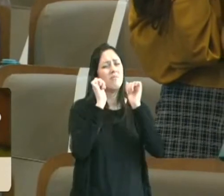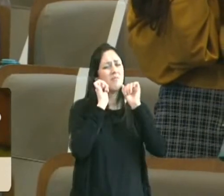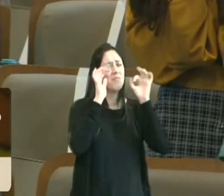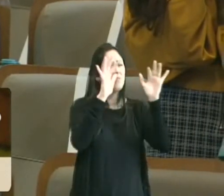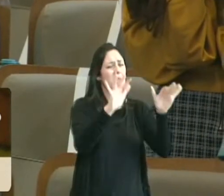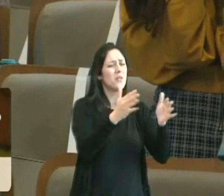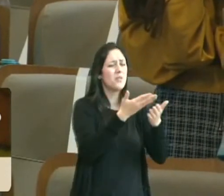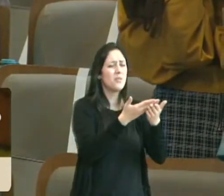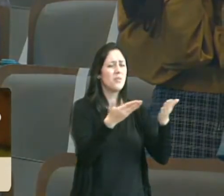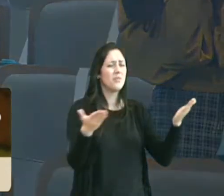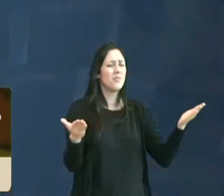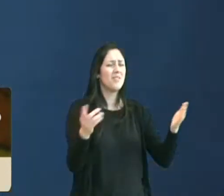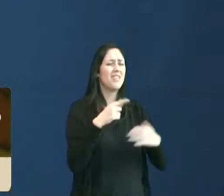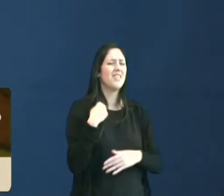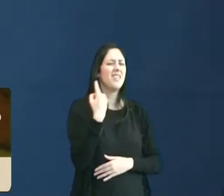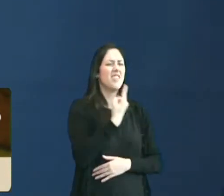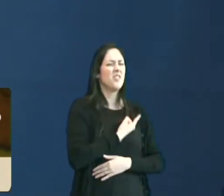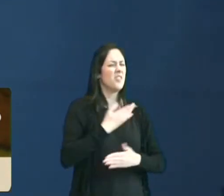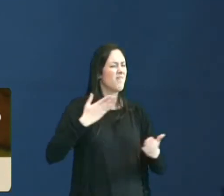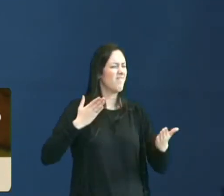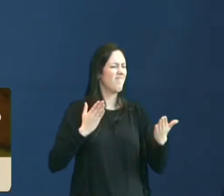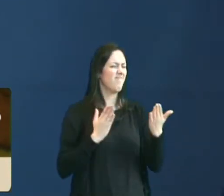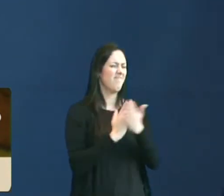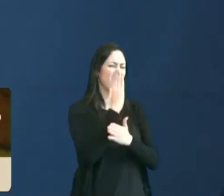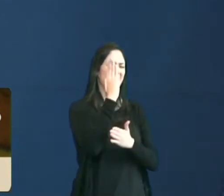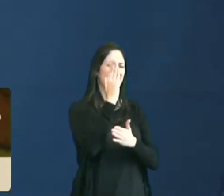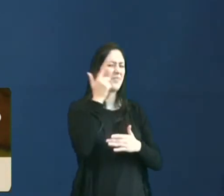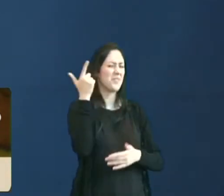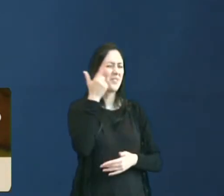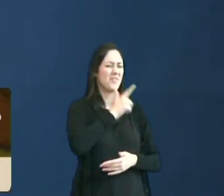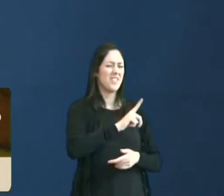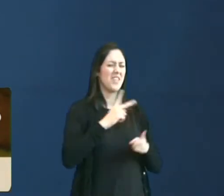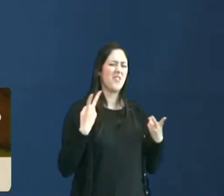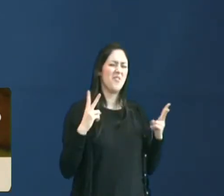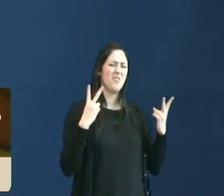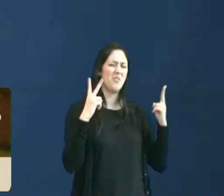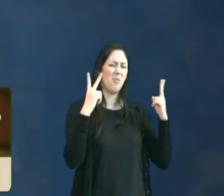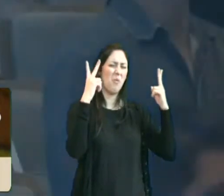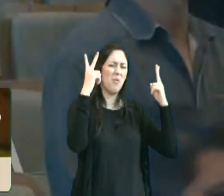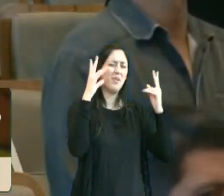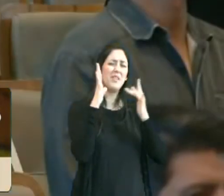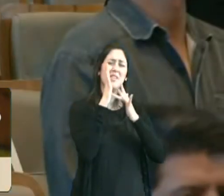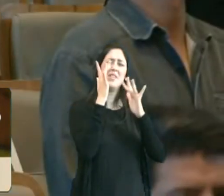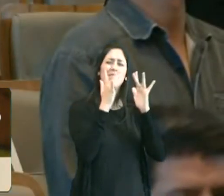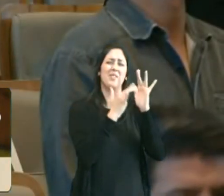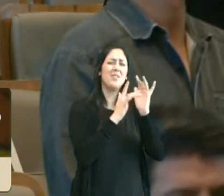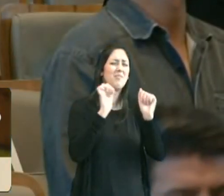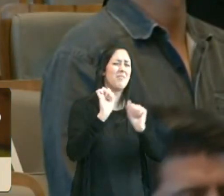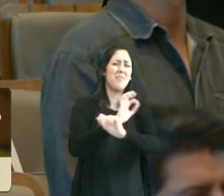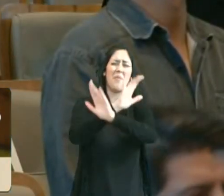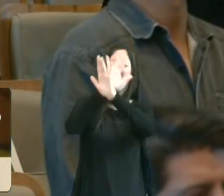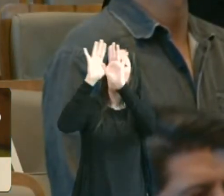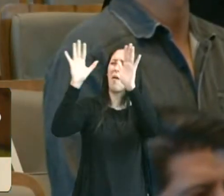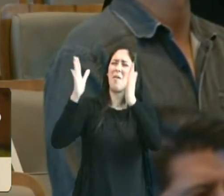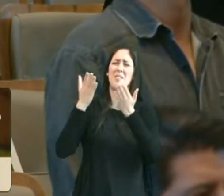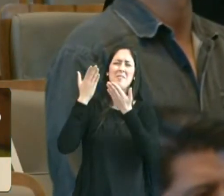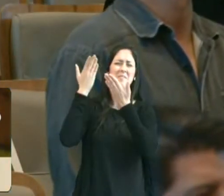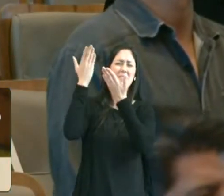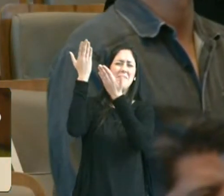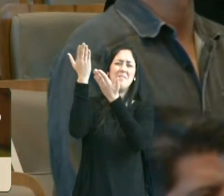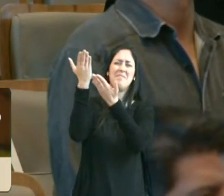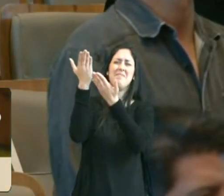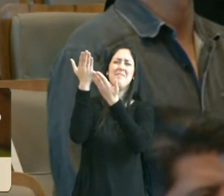possamos chegar do outro lado da margem e que Jesus seja glorificado em